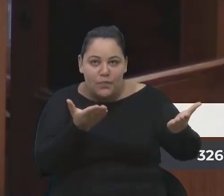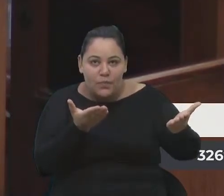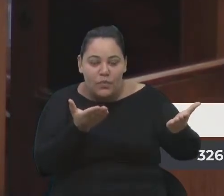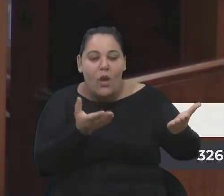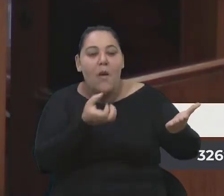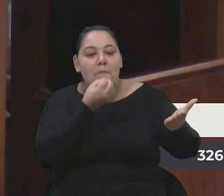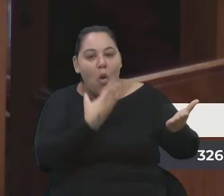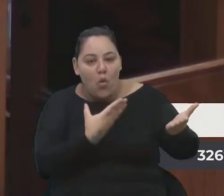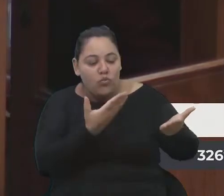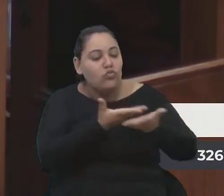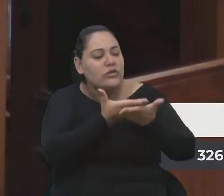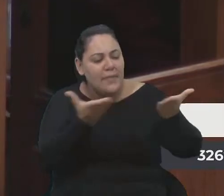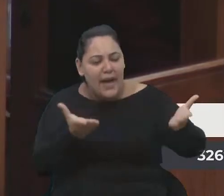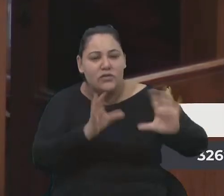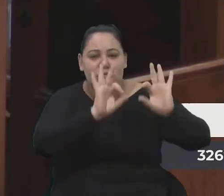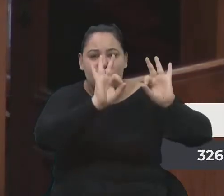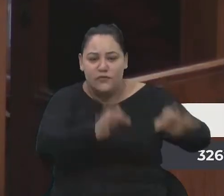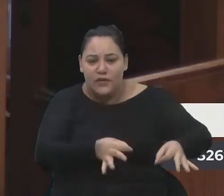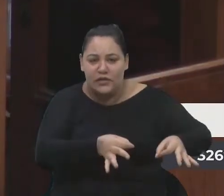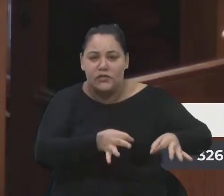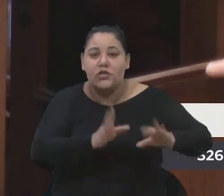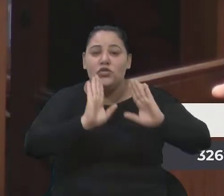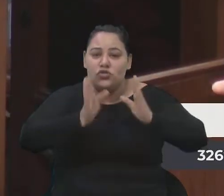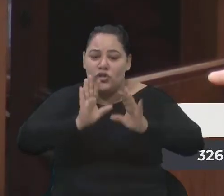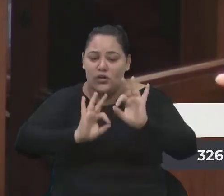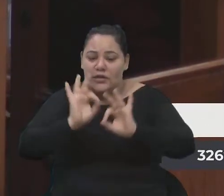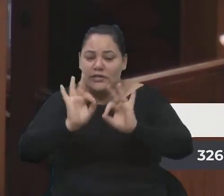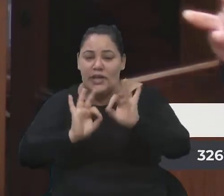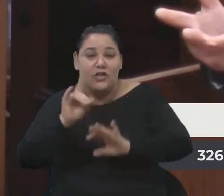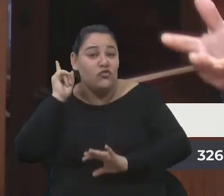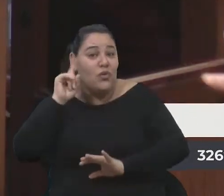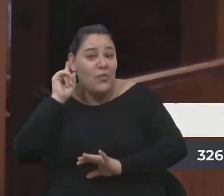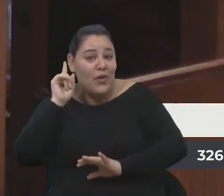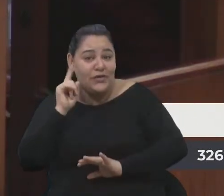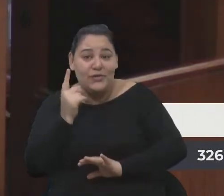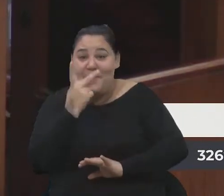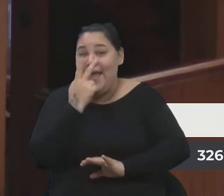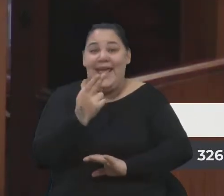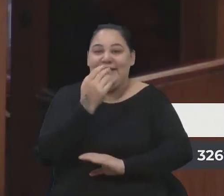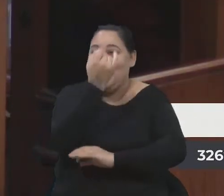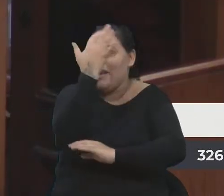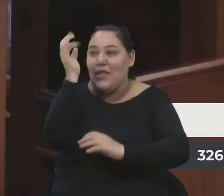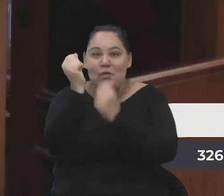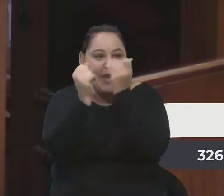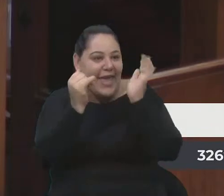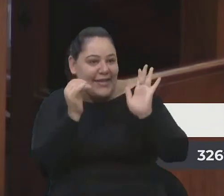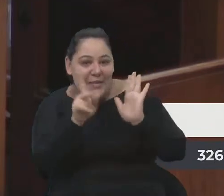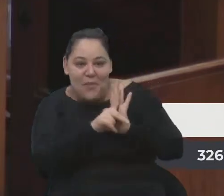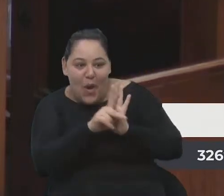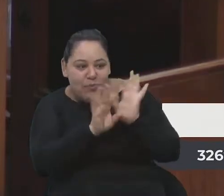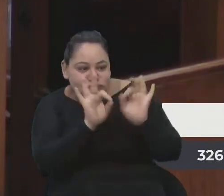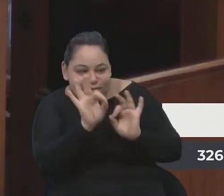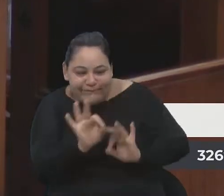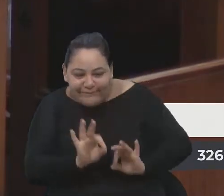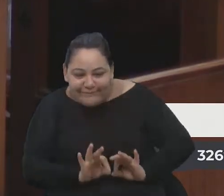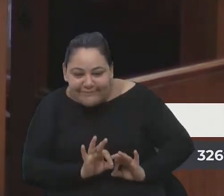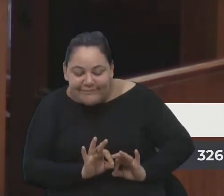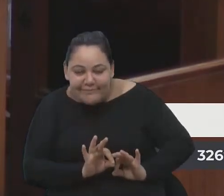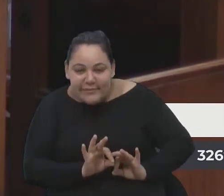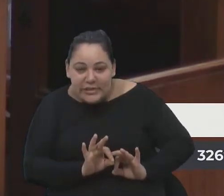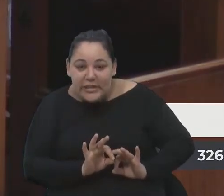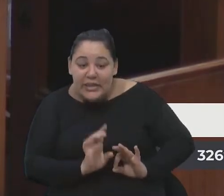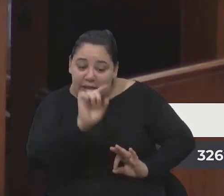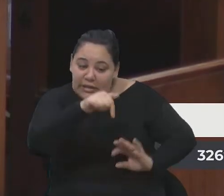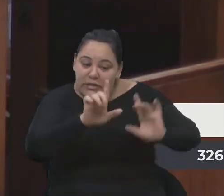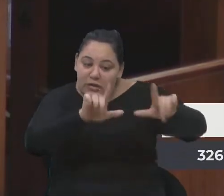espaço perfeito, parece que já foi preparado de propósito pela própria natureza, aonde que se poderia colocar